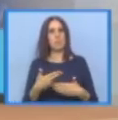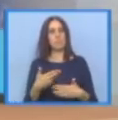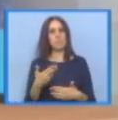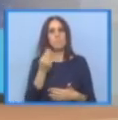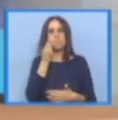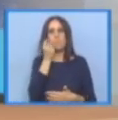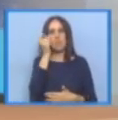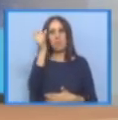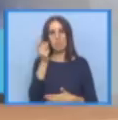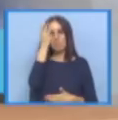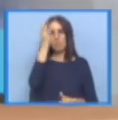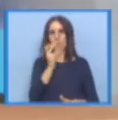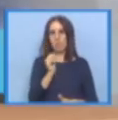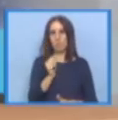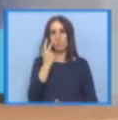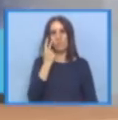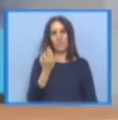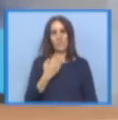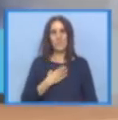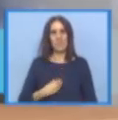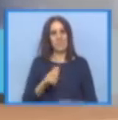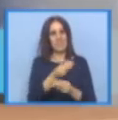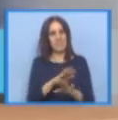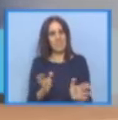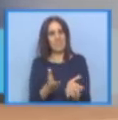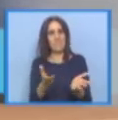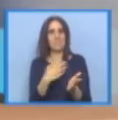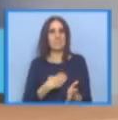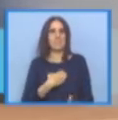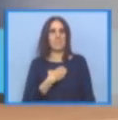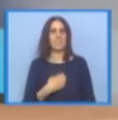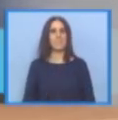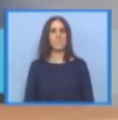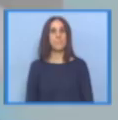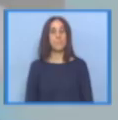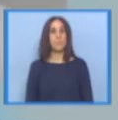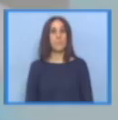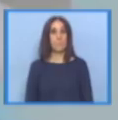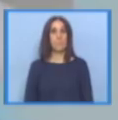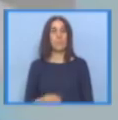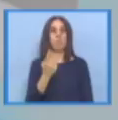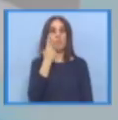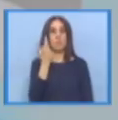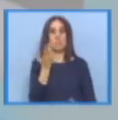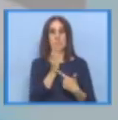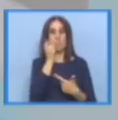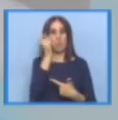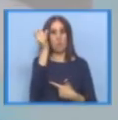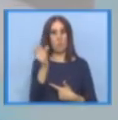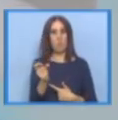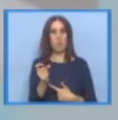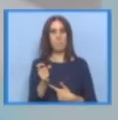como viveu o Imperador Carlos. Portanto, era isso que eu gostava que as crianças pudessem sentir. O exemplo de vida deste homem, deste